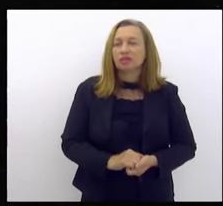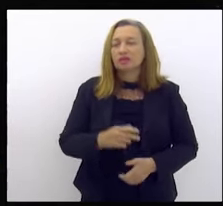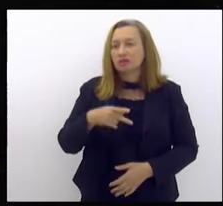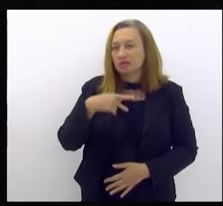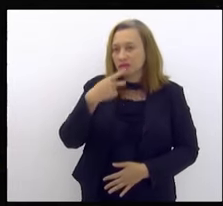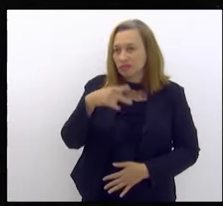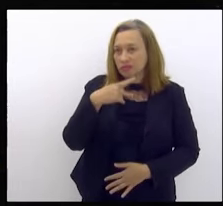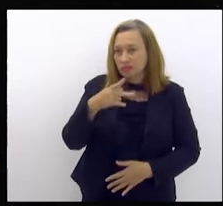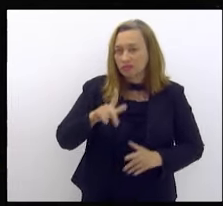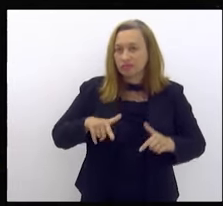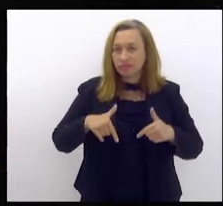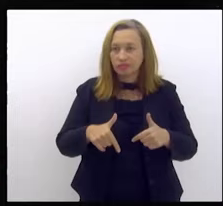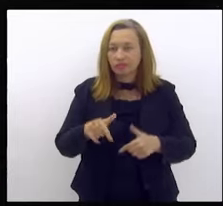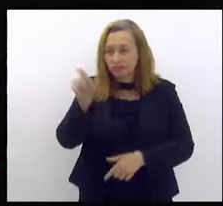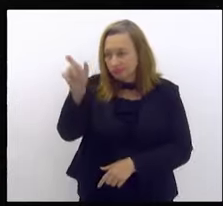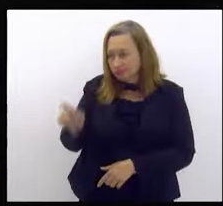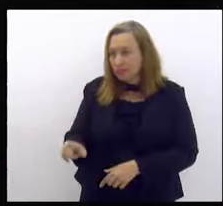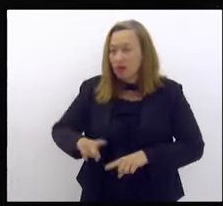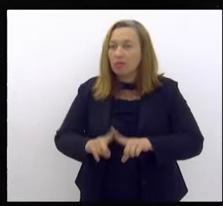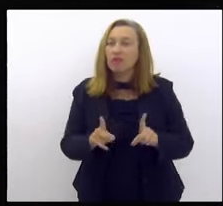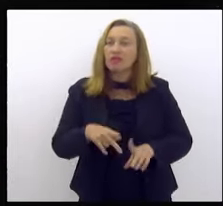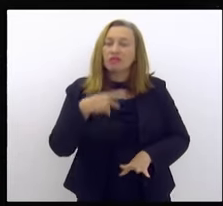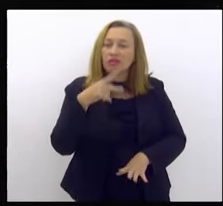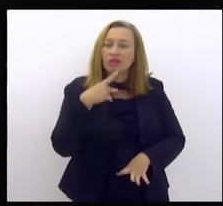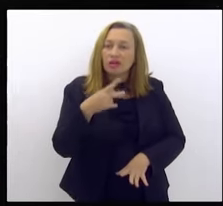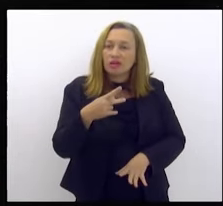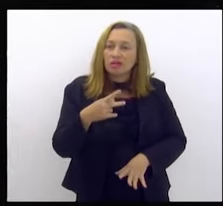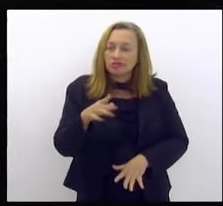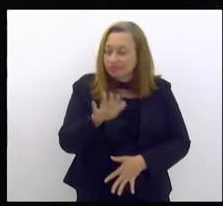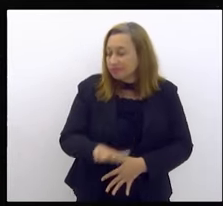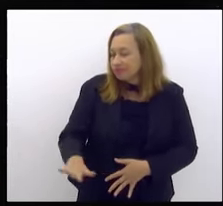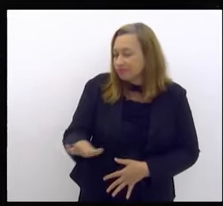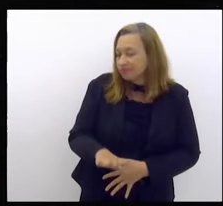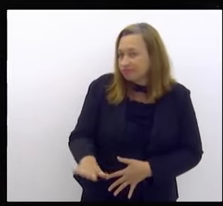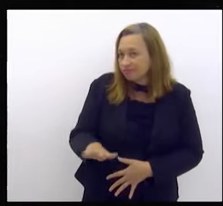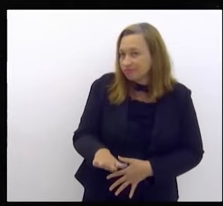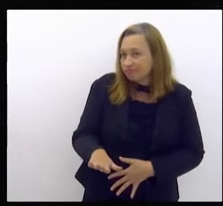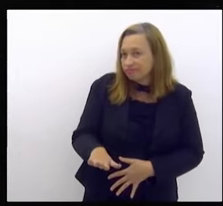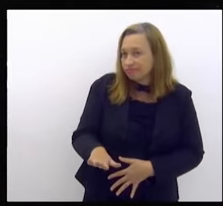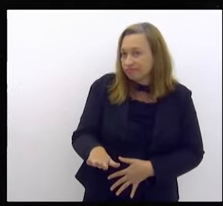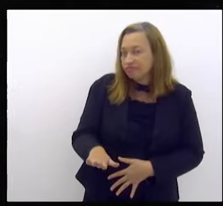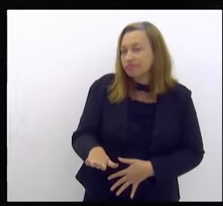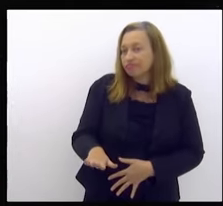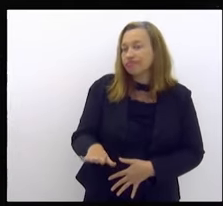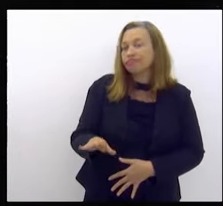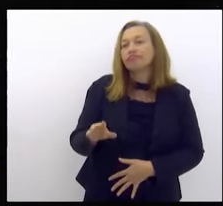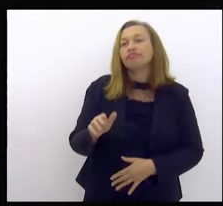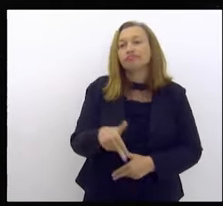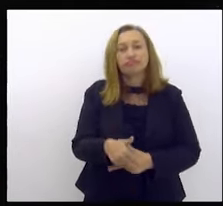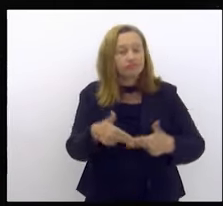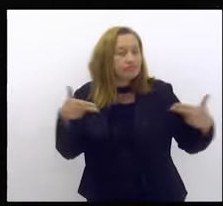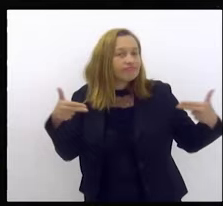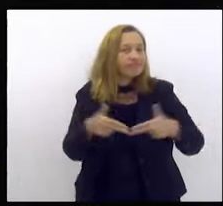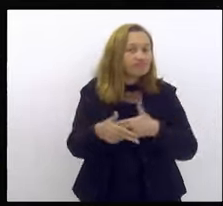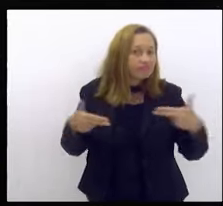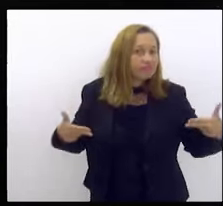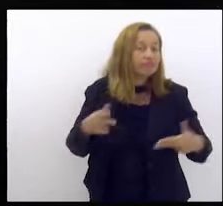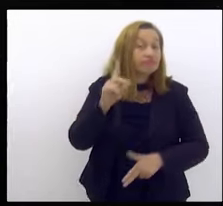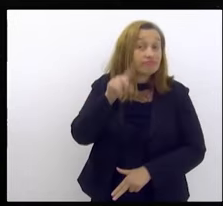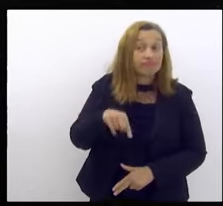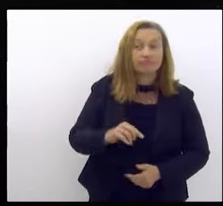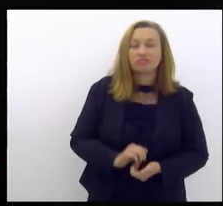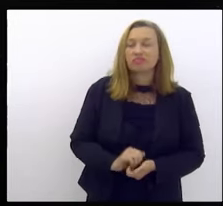da sua atitude como sujeito. Mas é falar daquela criança que está lá na ponta. É isso que é o hip-hop. Então,